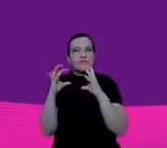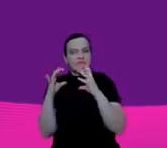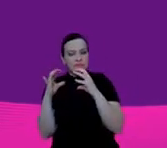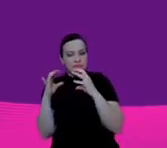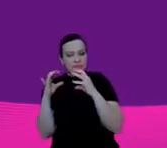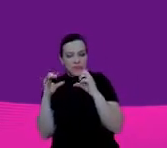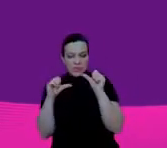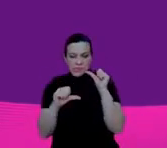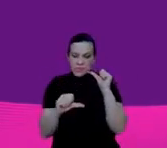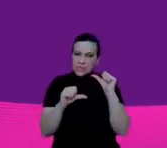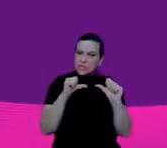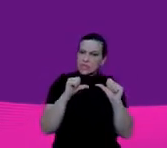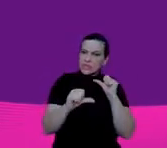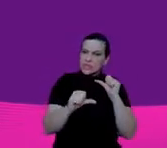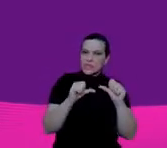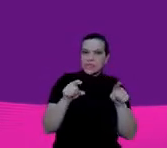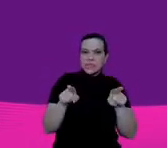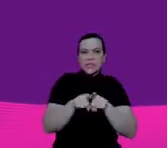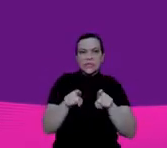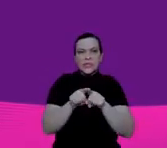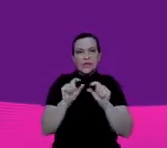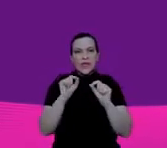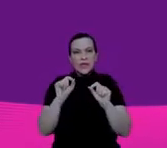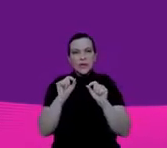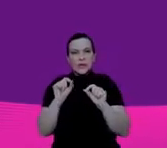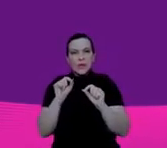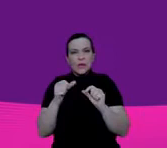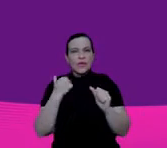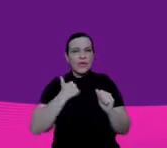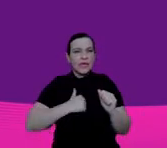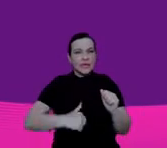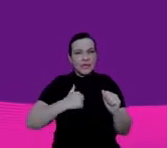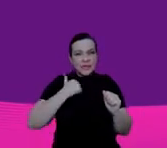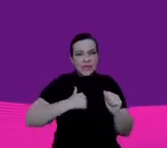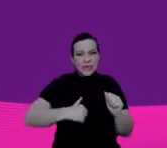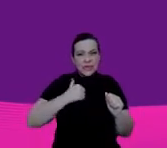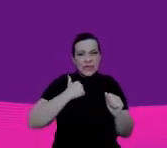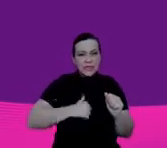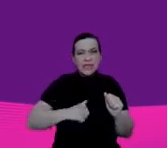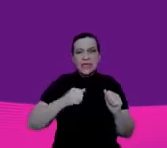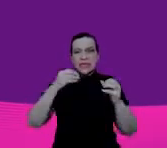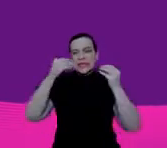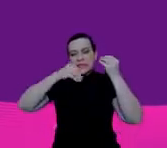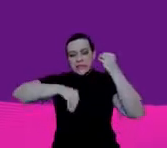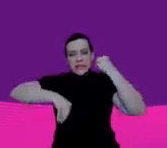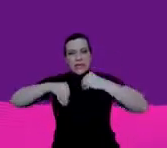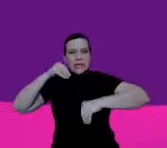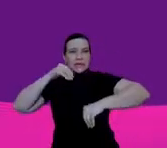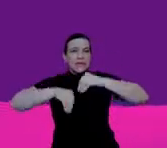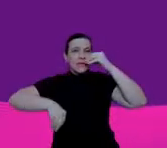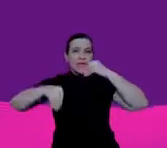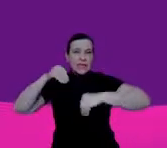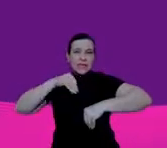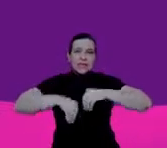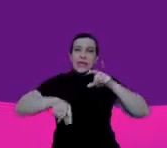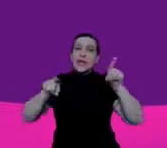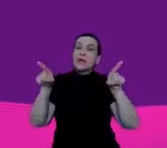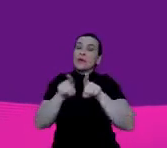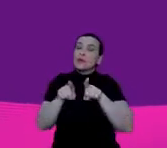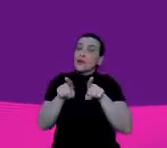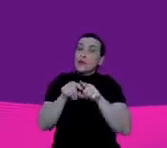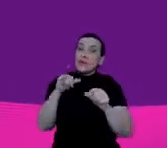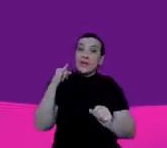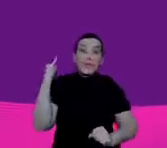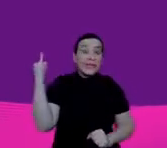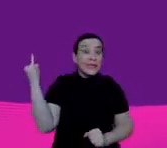autonômicas, constipação, hipoxemia, depressão. E os mais importantes, né, os mais sintomas não